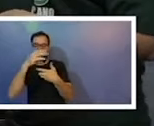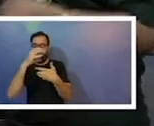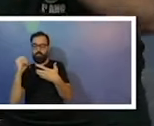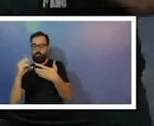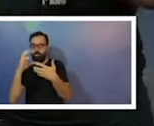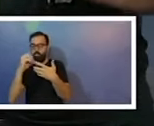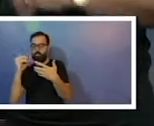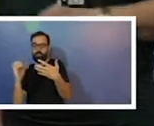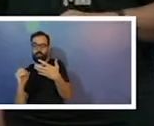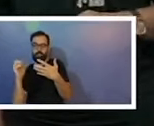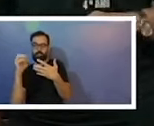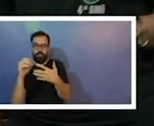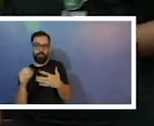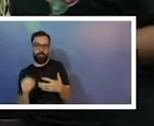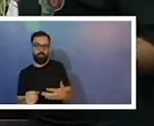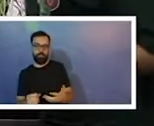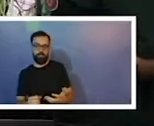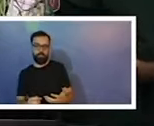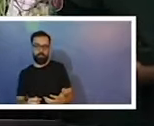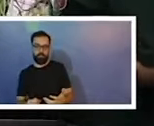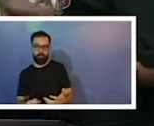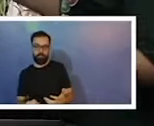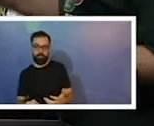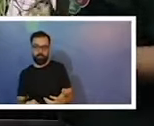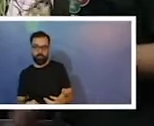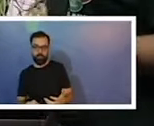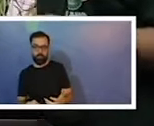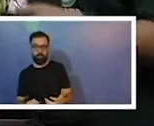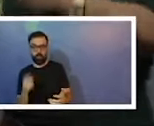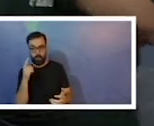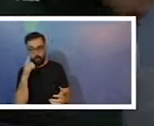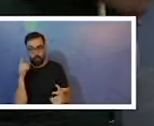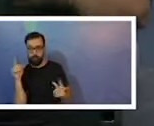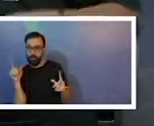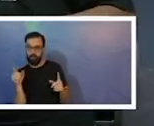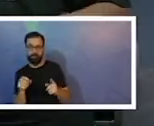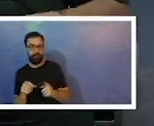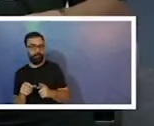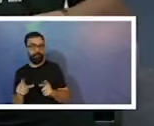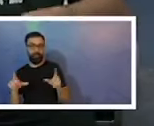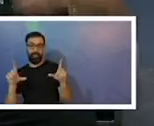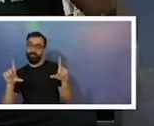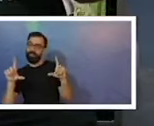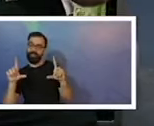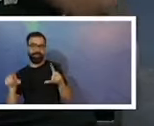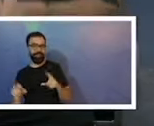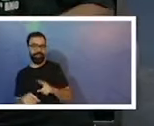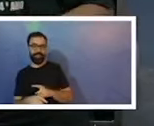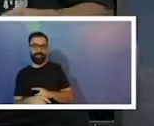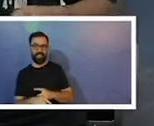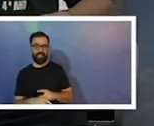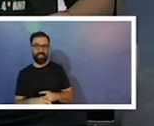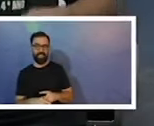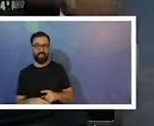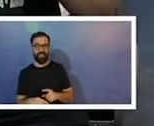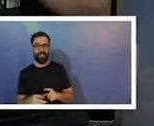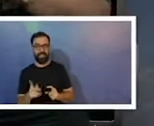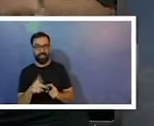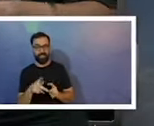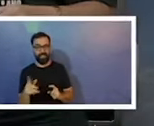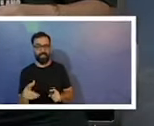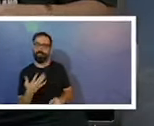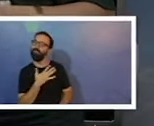Vamos para a atividade que a gente vai entender melhor. E aqui nós temos uma imagem que os meus colegas, professores, né, um abraço a